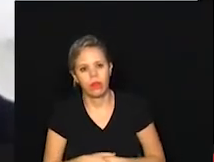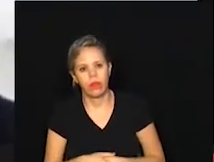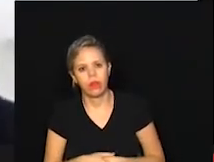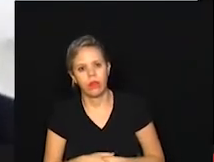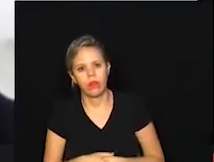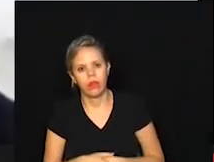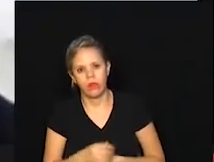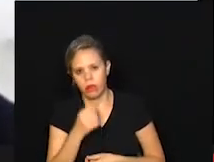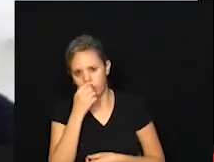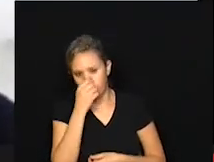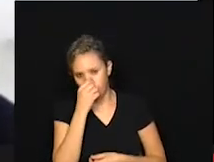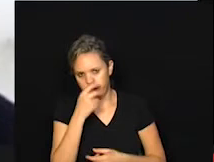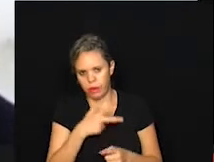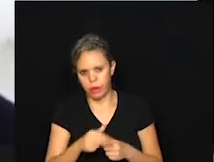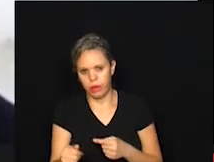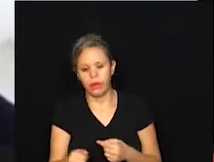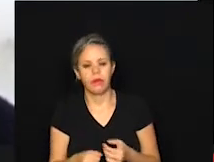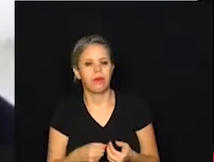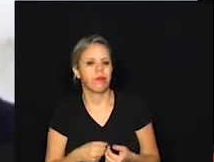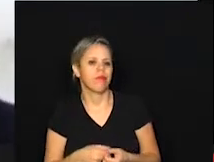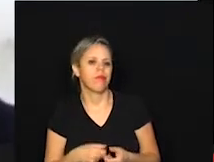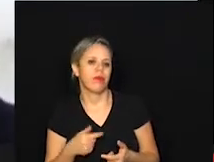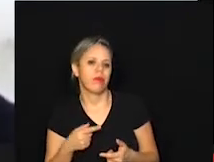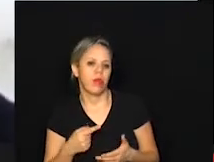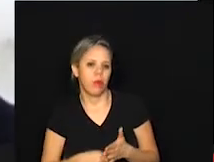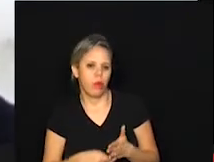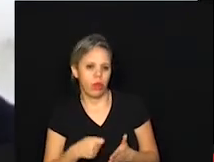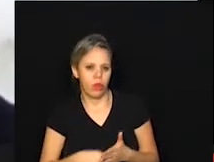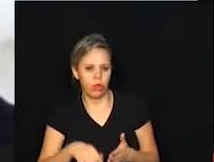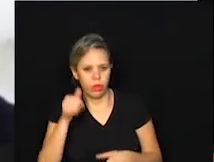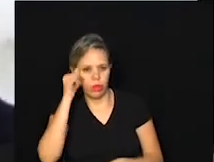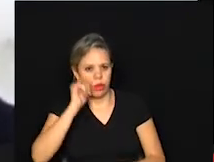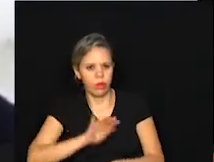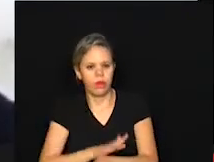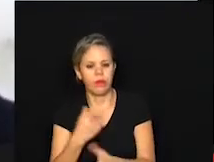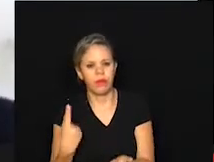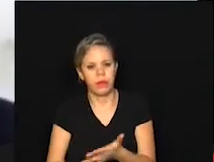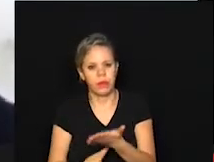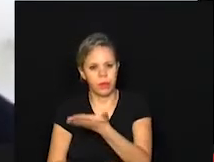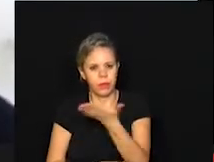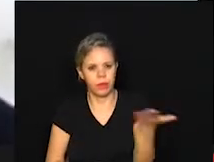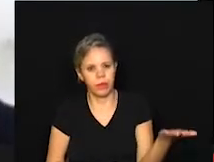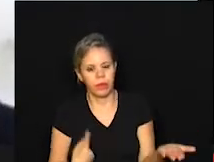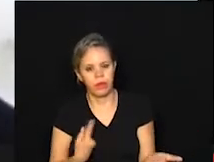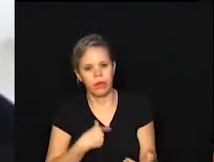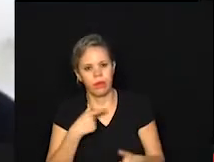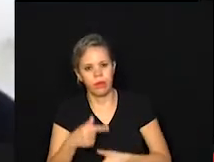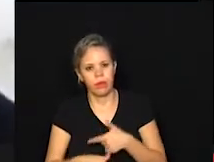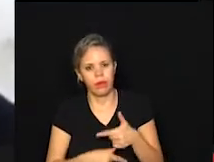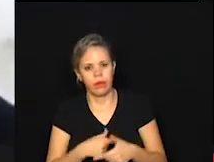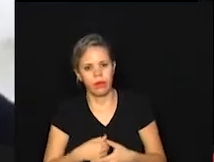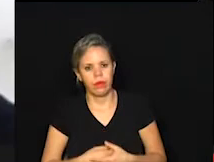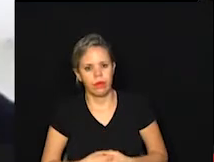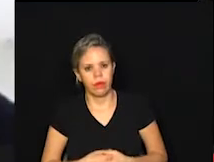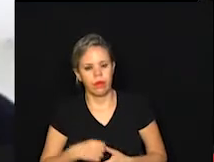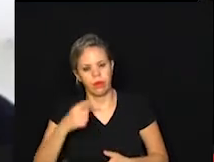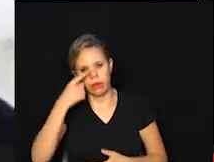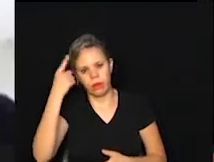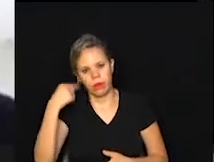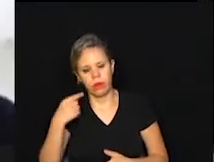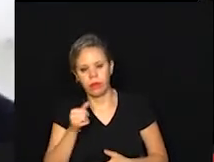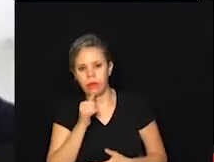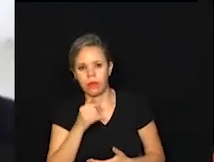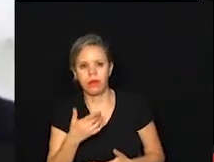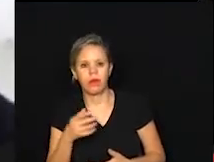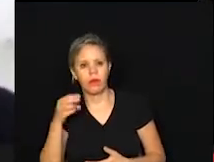né, perpassada aí por essa política antirracista. Então a gente conta com vocês. O nosso mandato, o mandato da Paola, o mandato